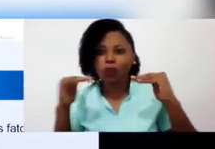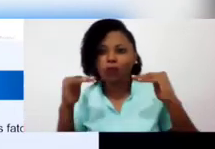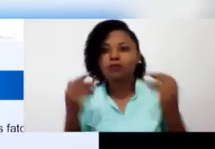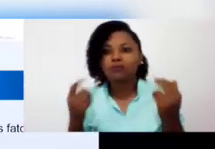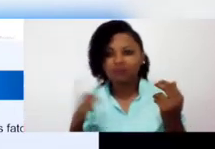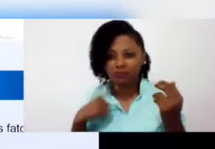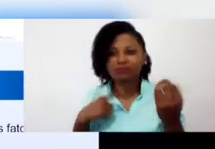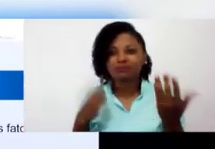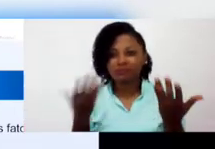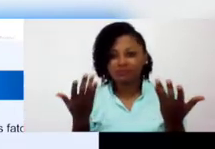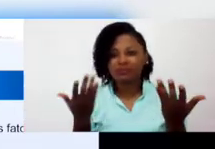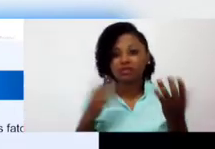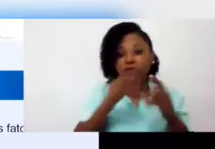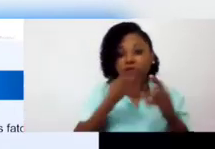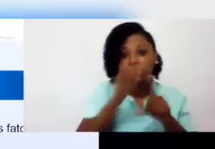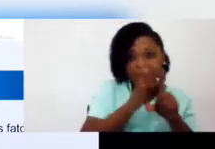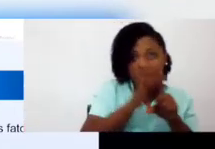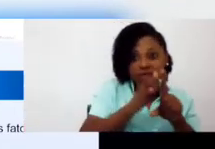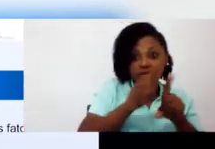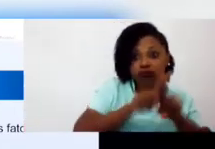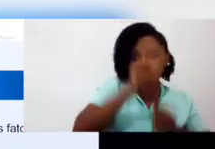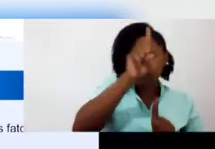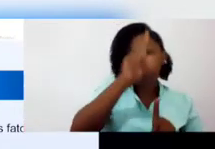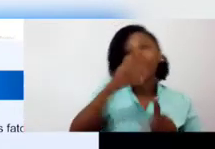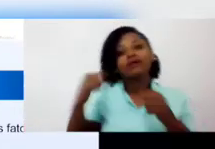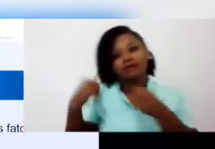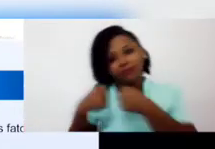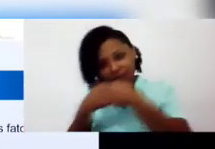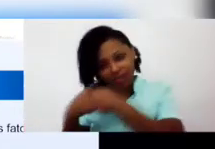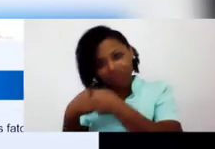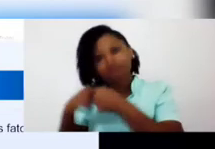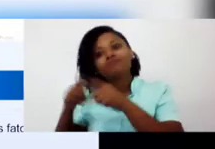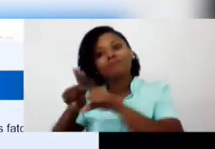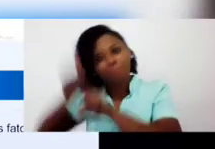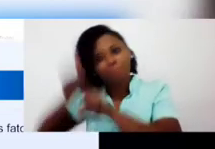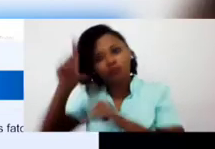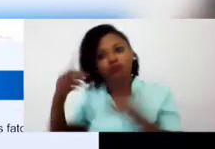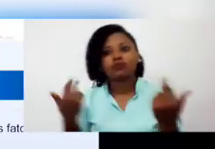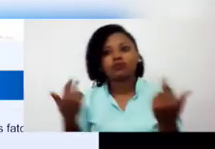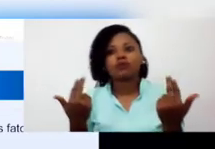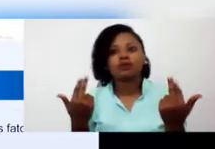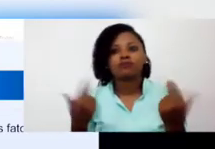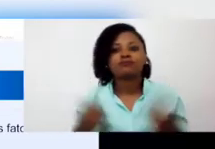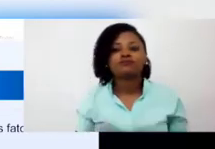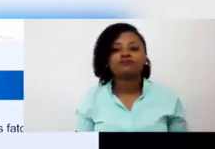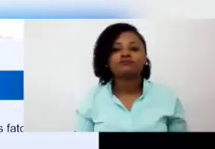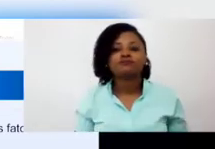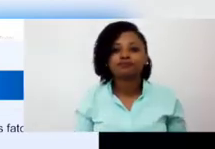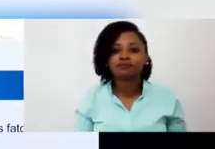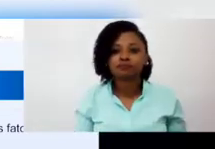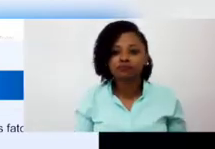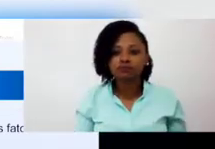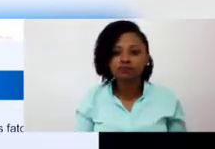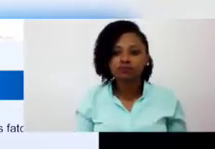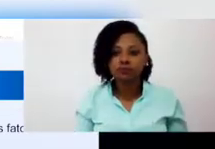a temperatura, aumenta-se a pressão. E se aumenta a pressão, aumenta-se a temperatura, ok?